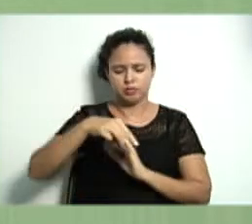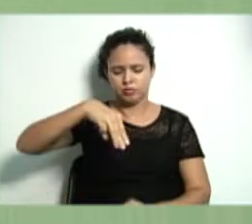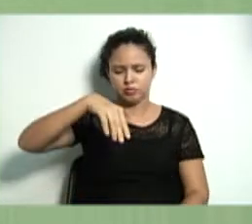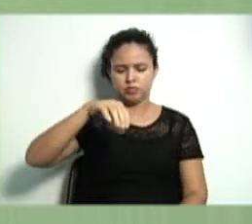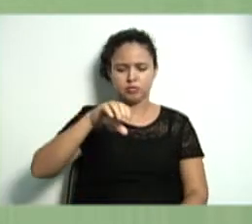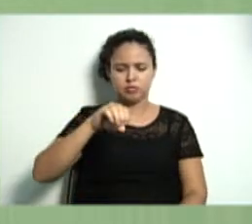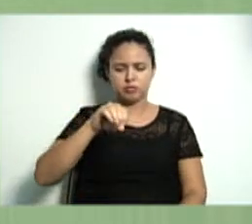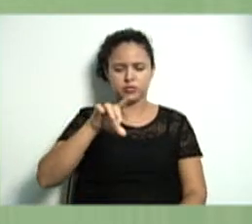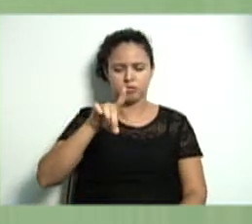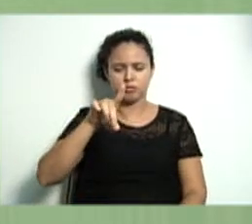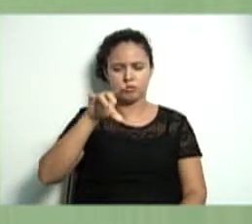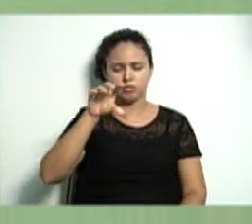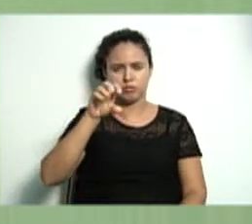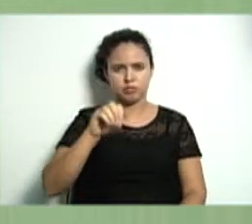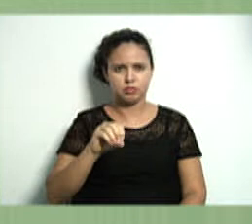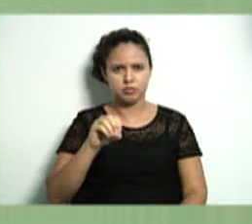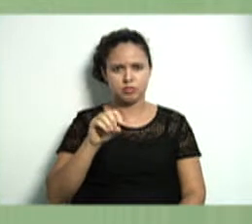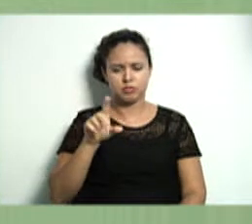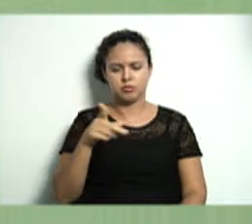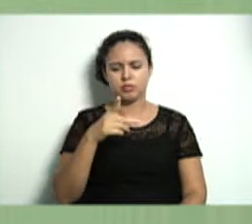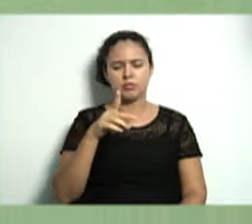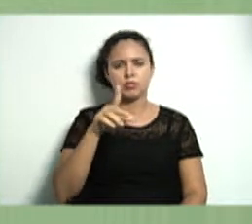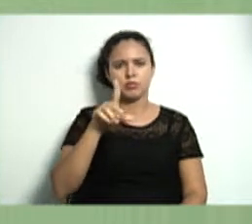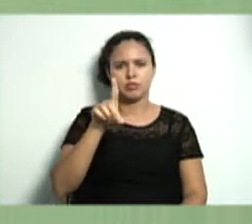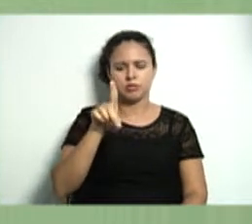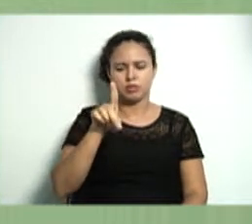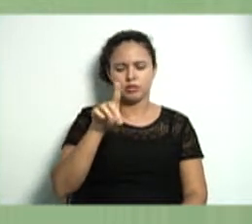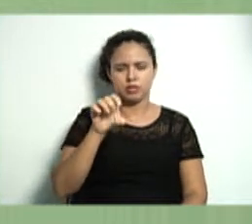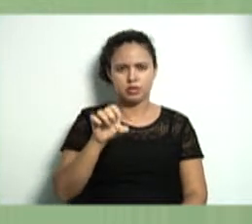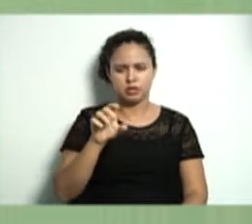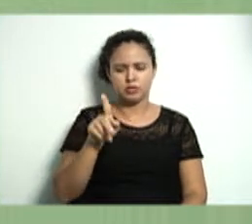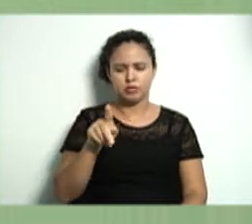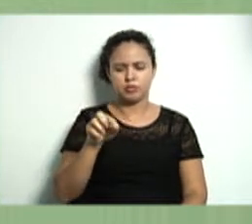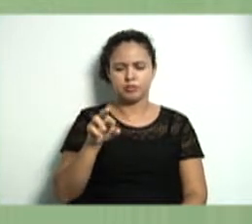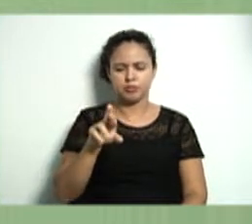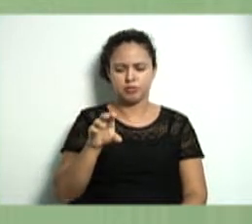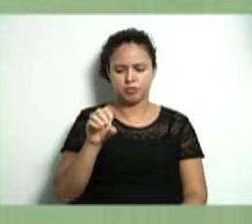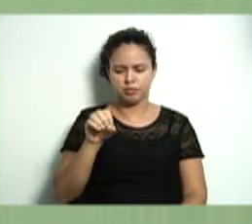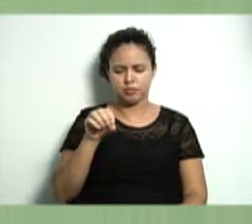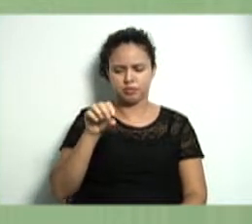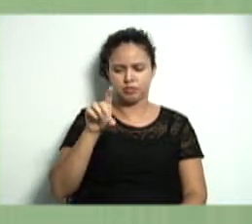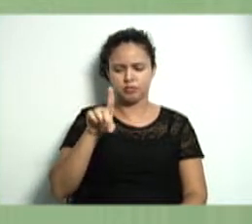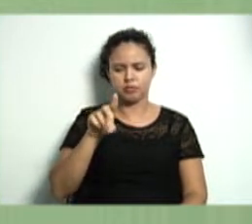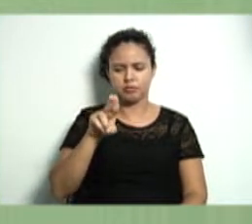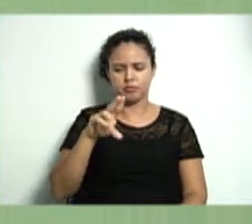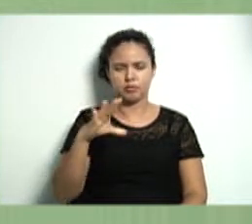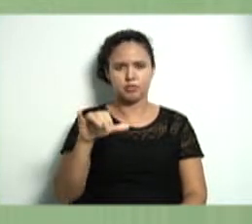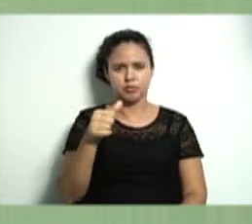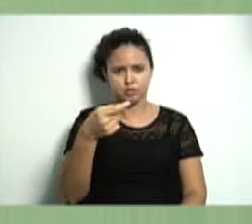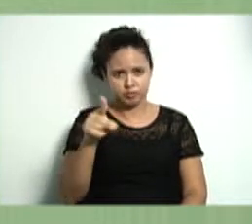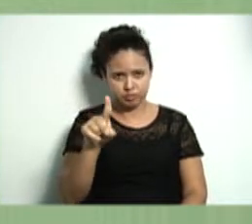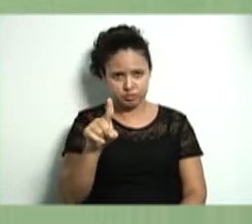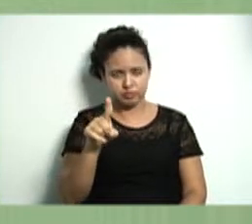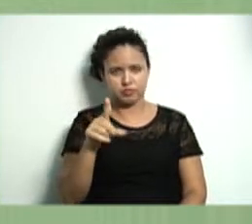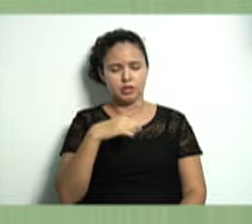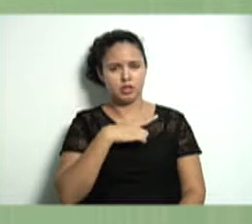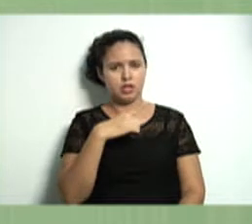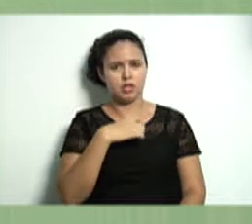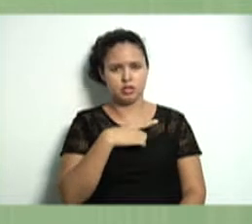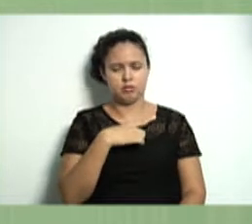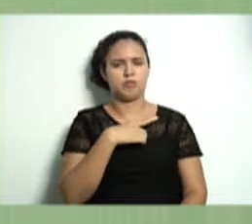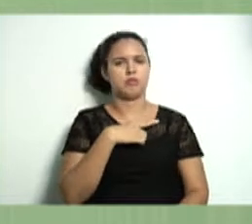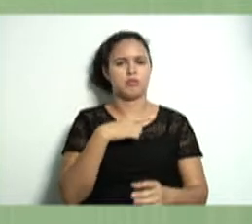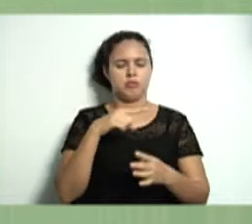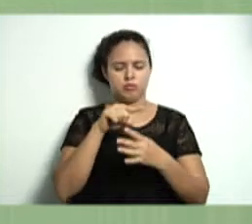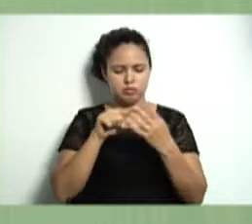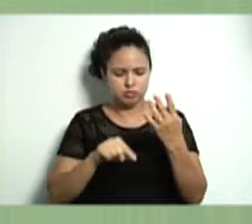correta. A resposta correta é a letra A, né? O modo de produção, ele tem o nível